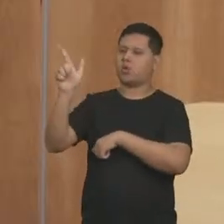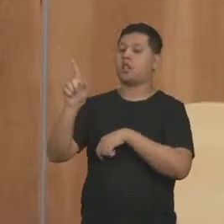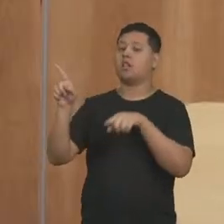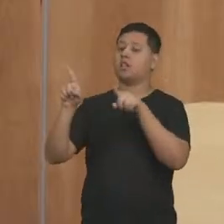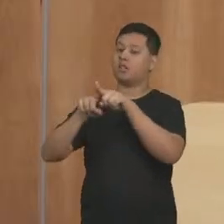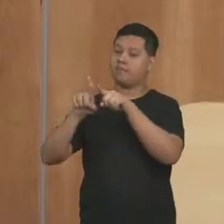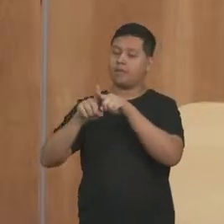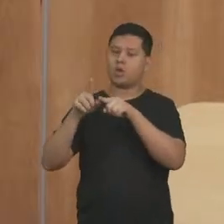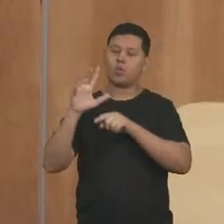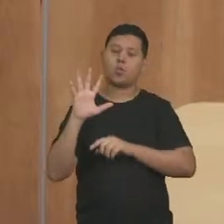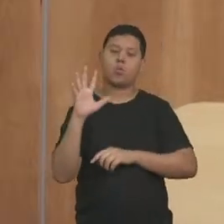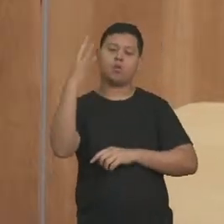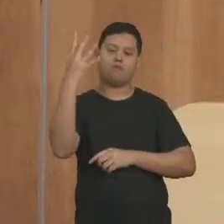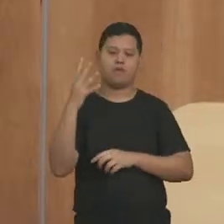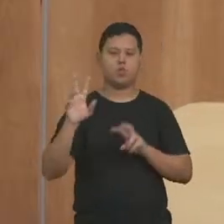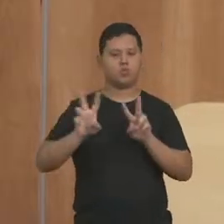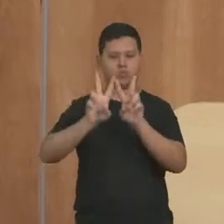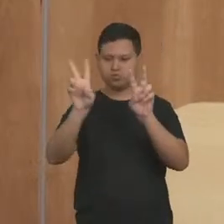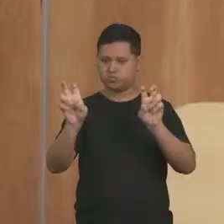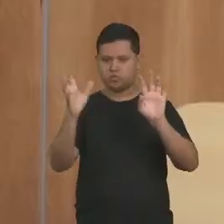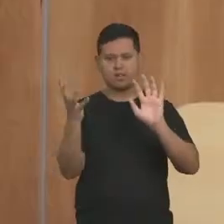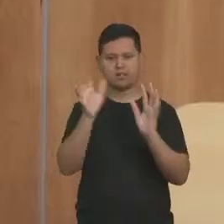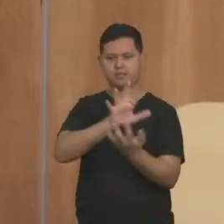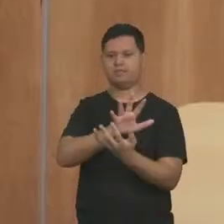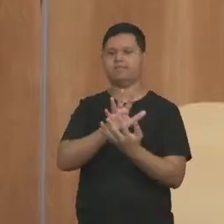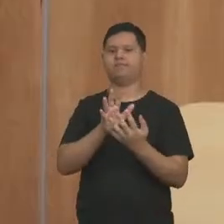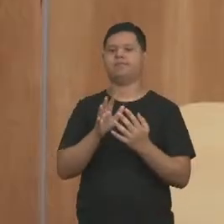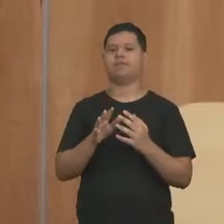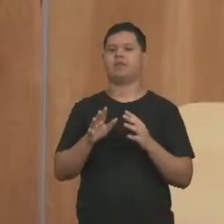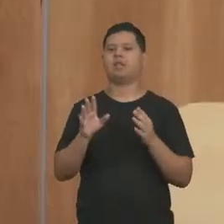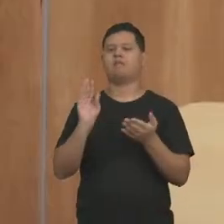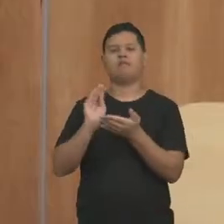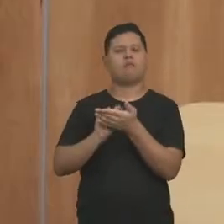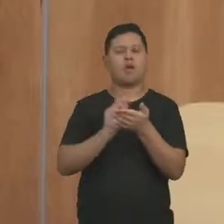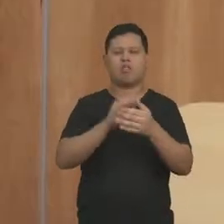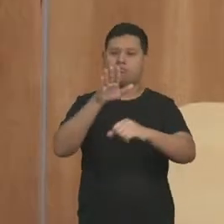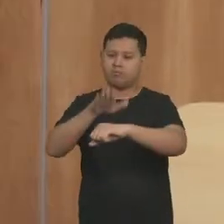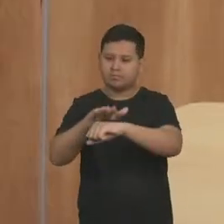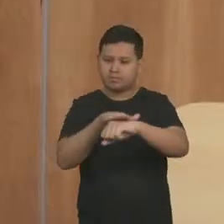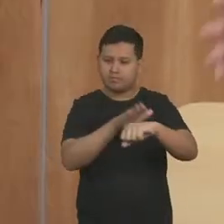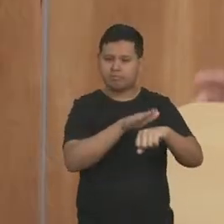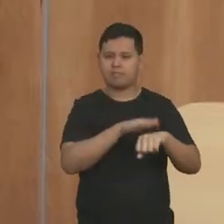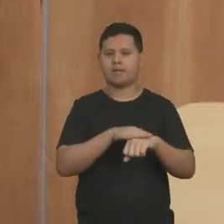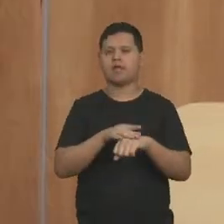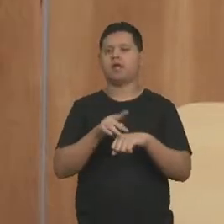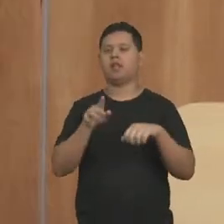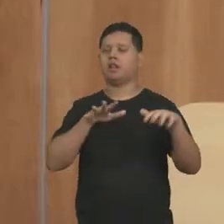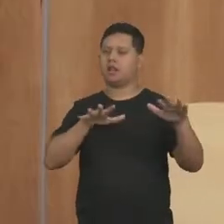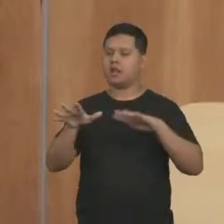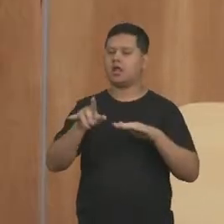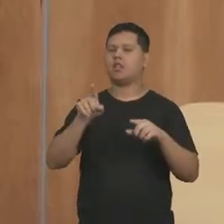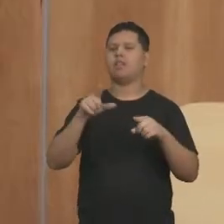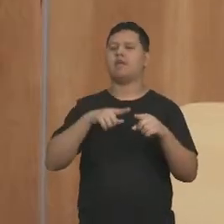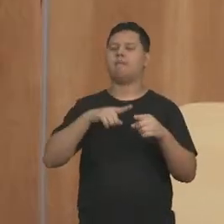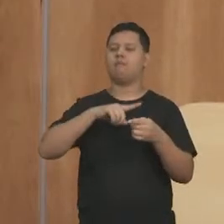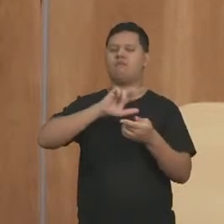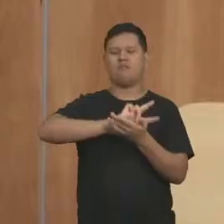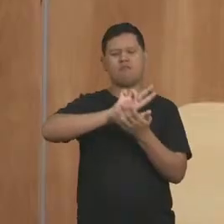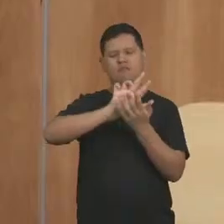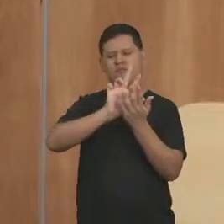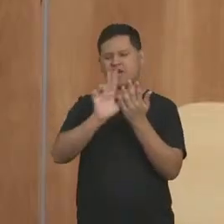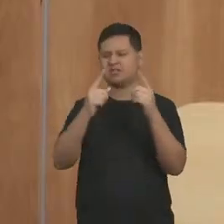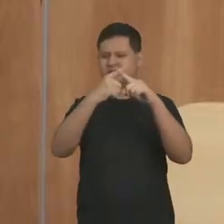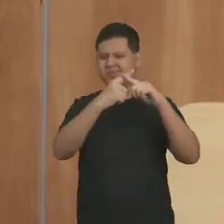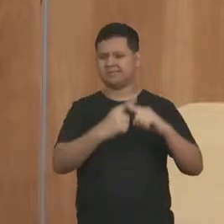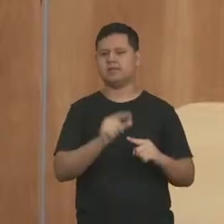de ter a COP 30 esse ano, muito se fala e pouco se age. Nesse diapasão de desafios e atitudes a